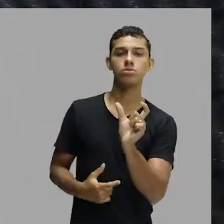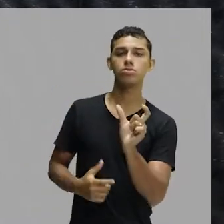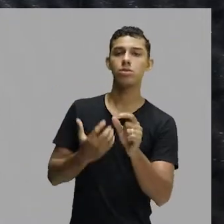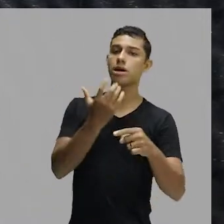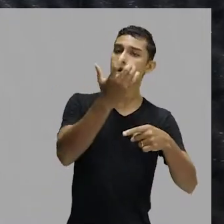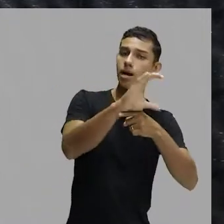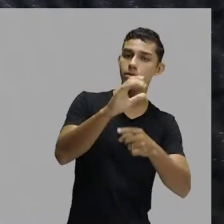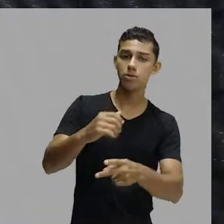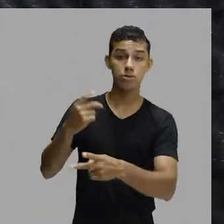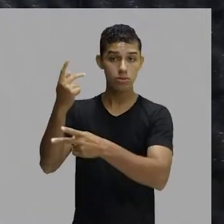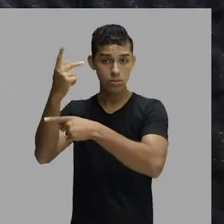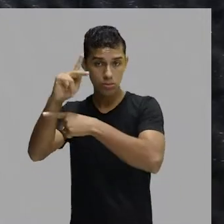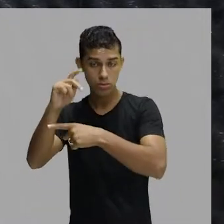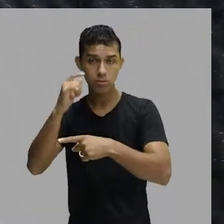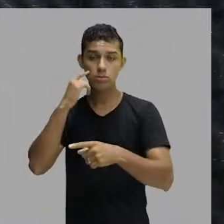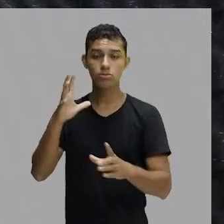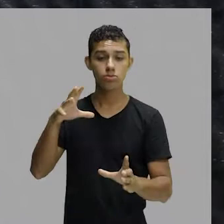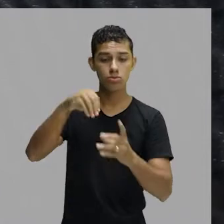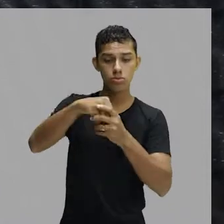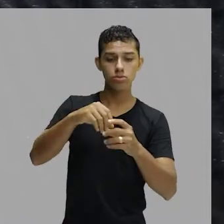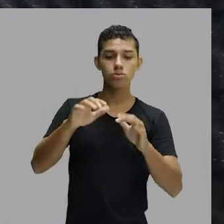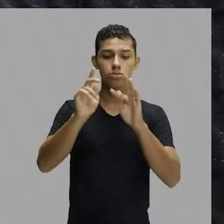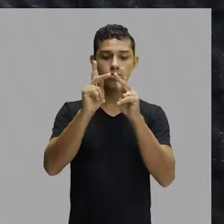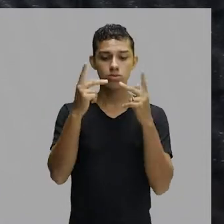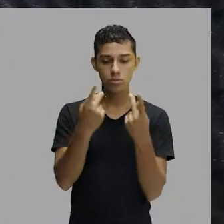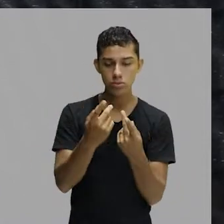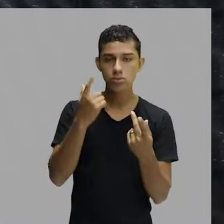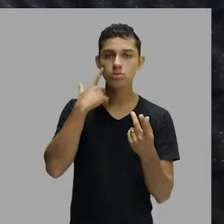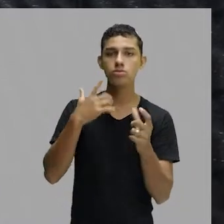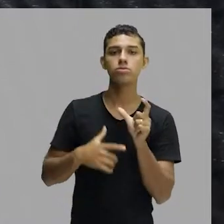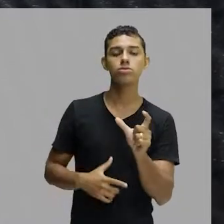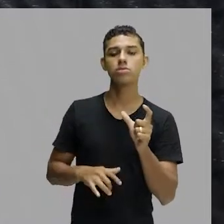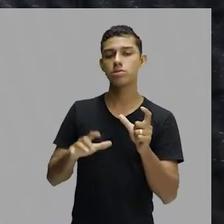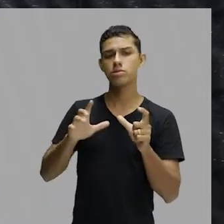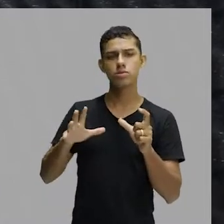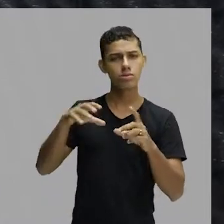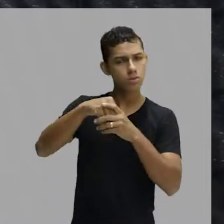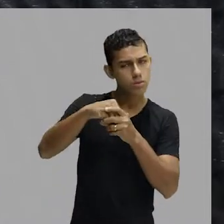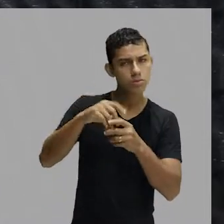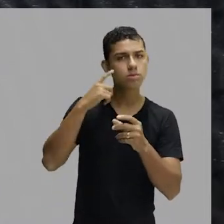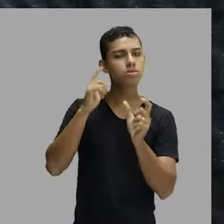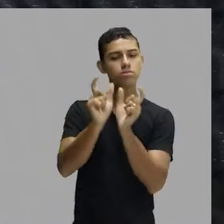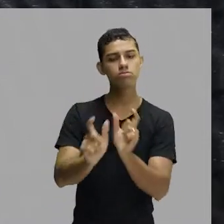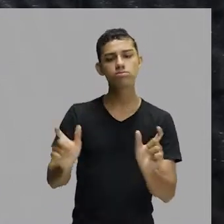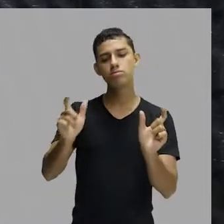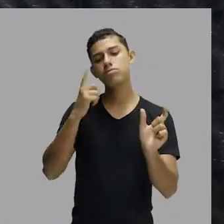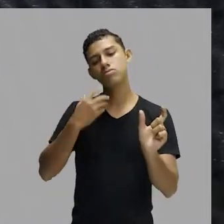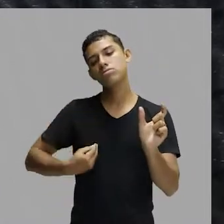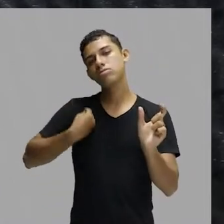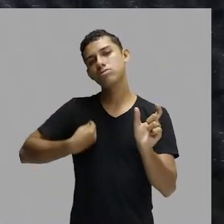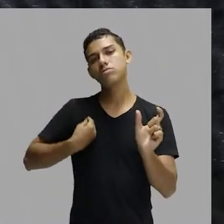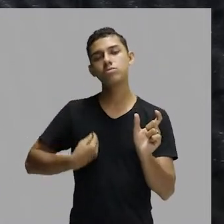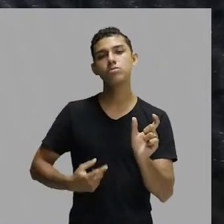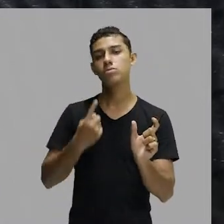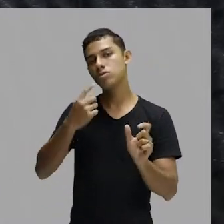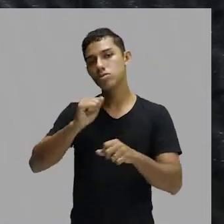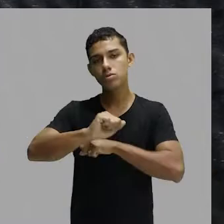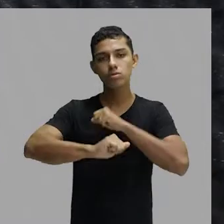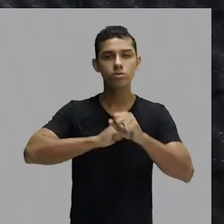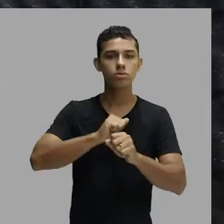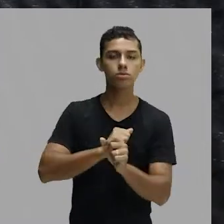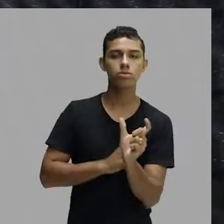hidrogênio na sua estrutura. Nos compostos oxigenados, nós vamos ter a presença de pelo menos um átomo